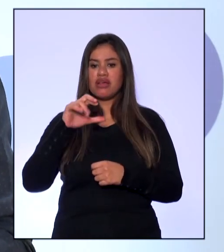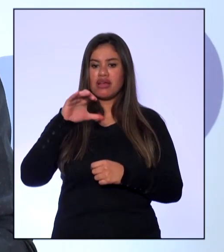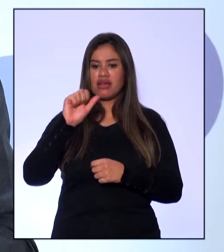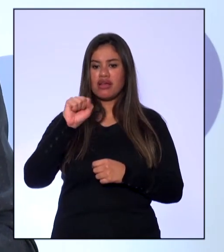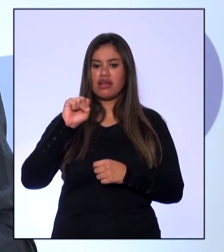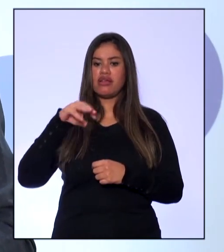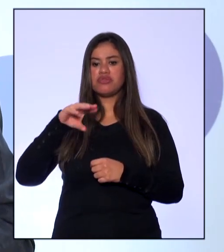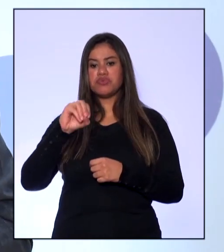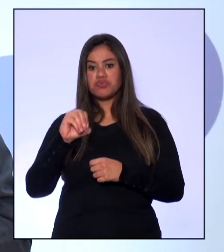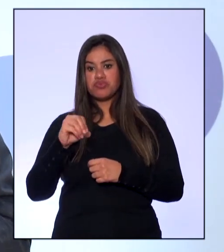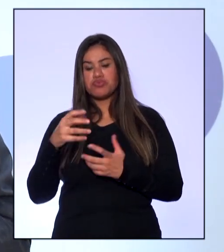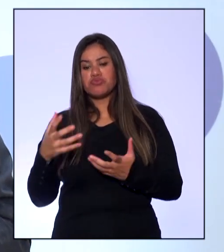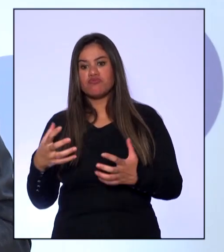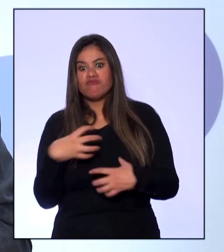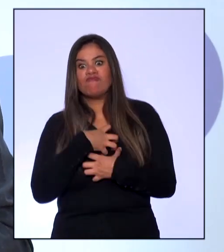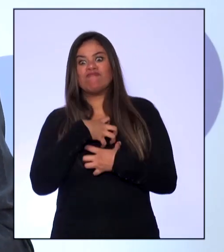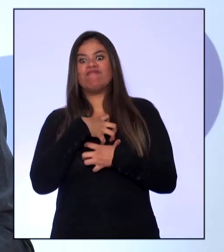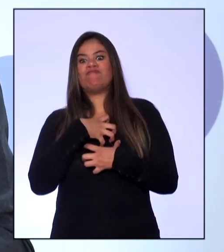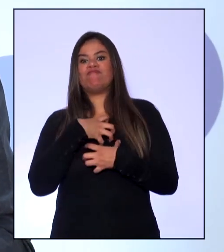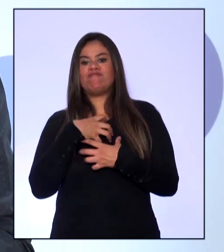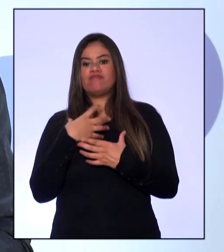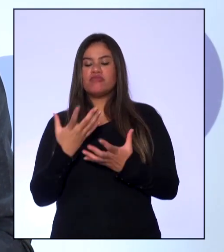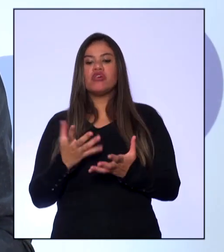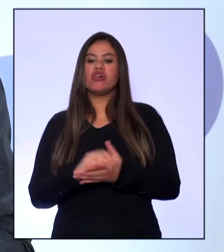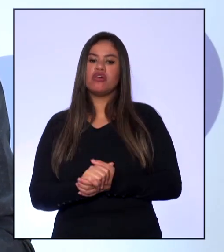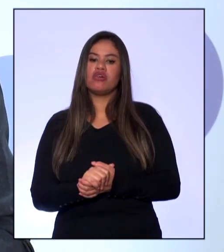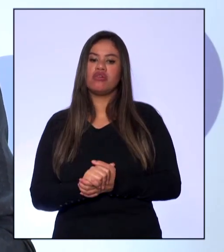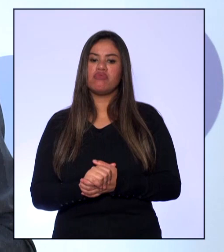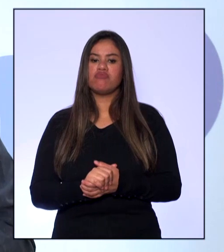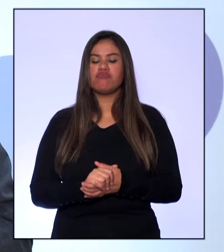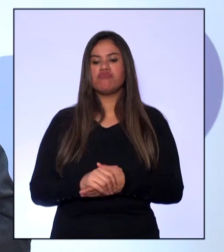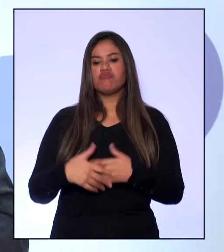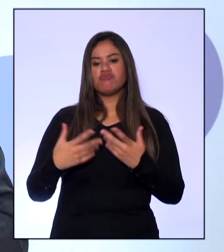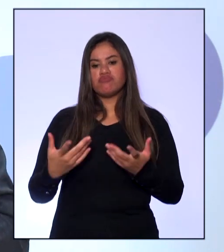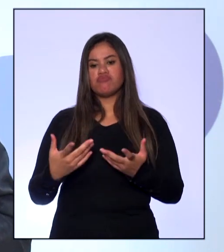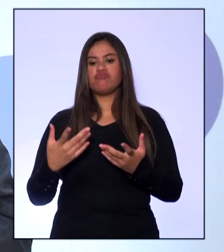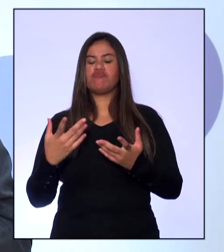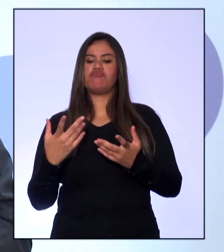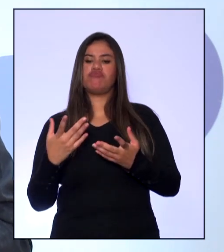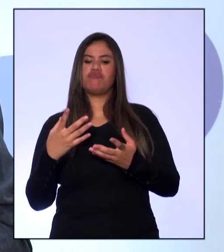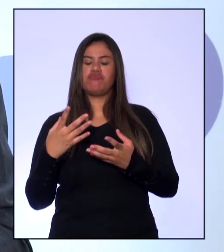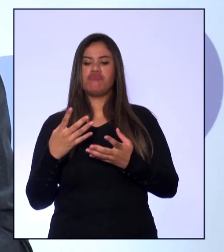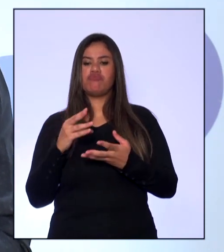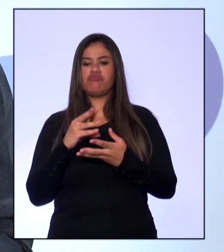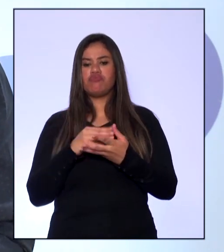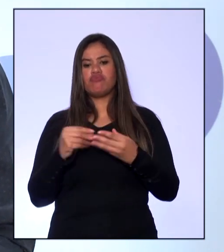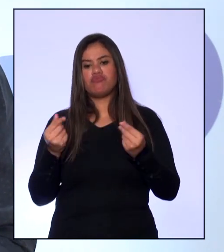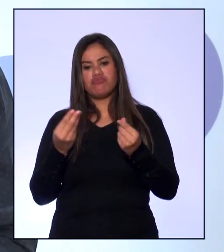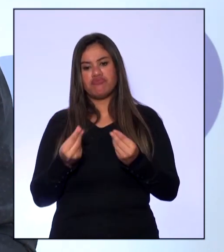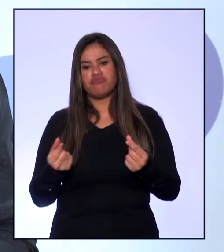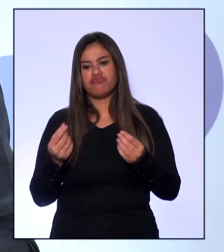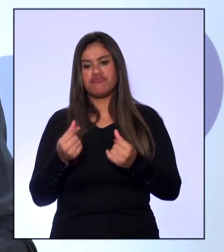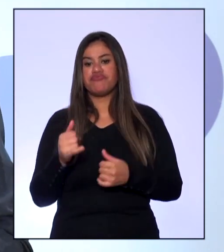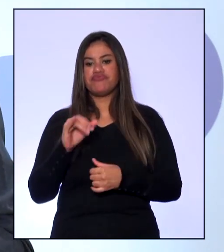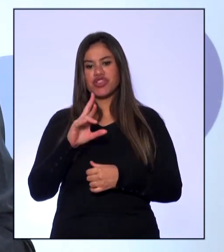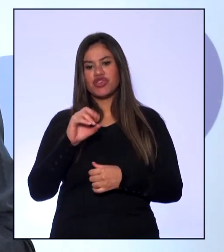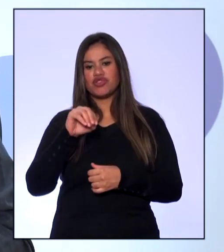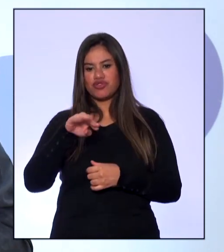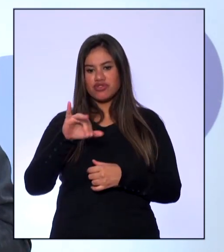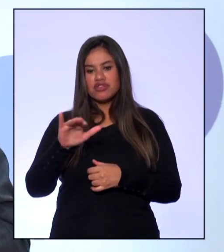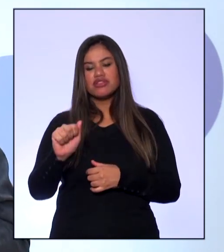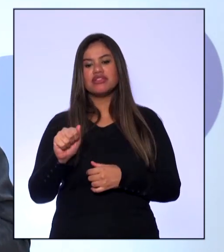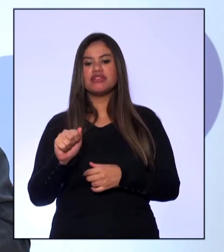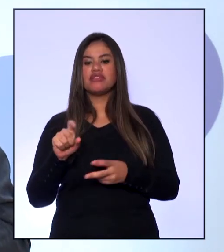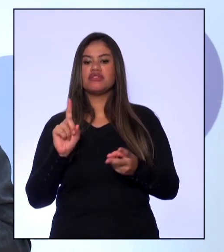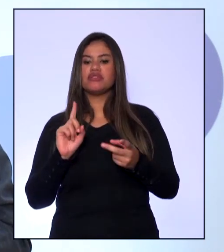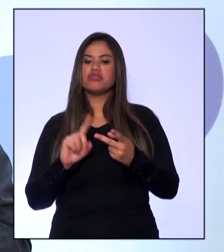né? O Riquelme, ele diz destacar, mas não completou muito bem. A Natália, ironia. E o Gustavo, deixa eu